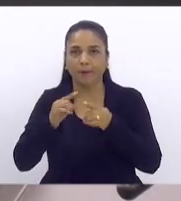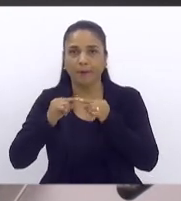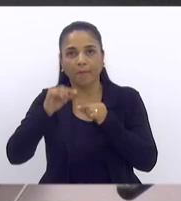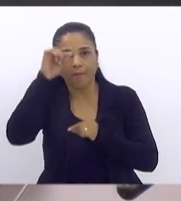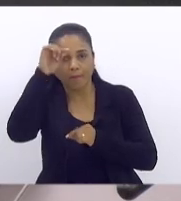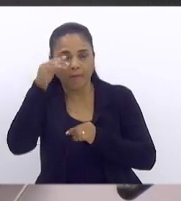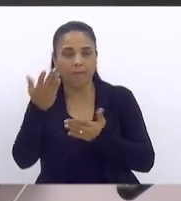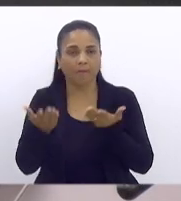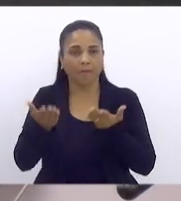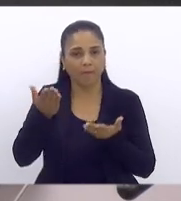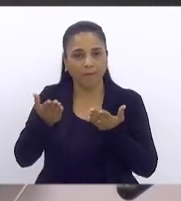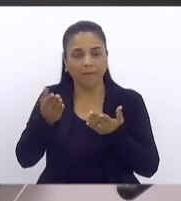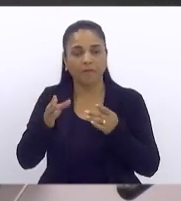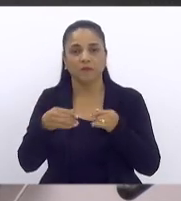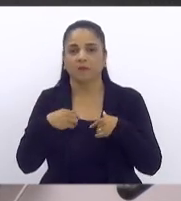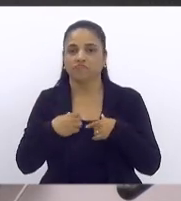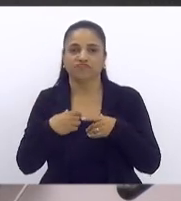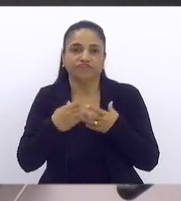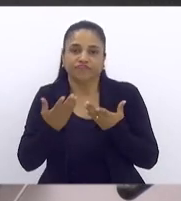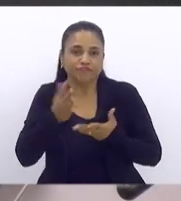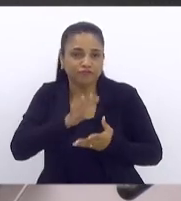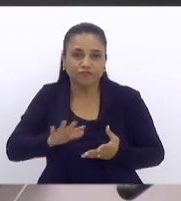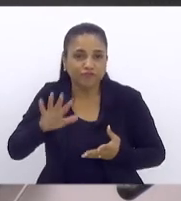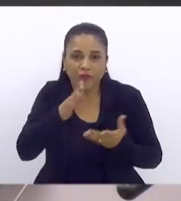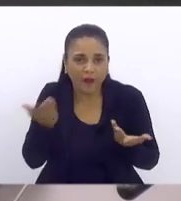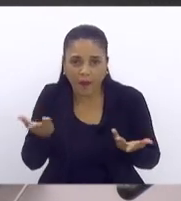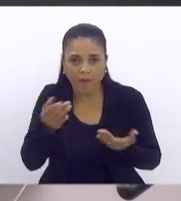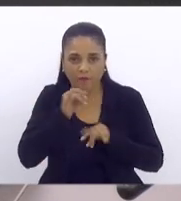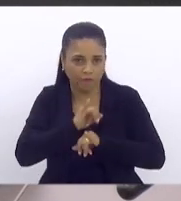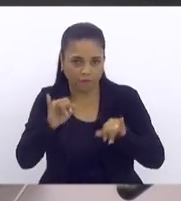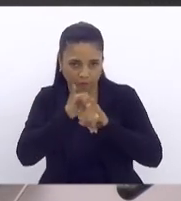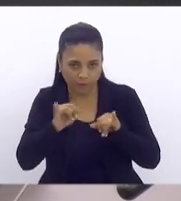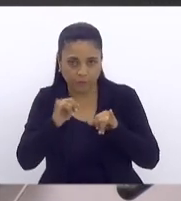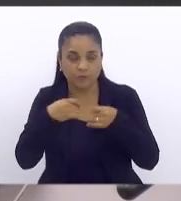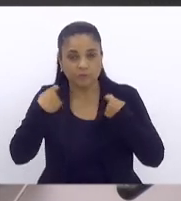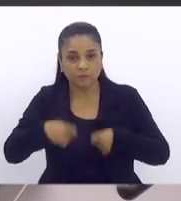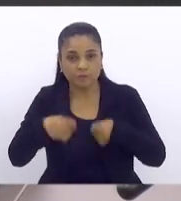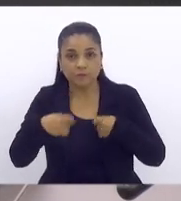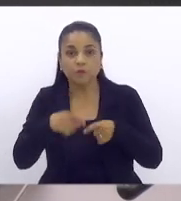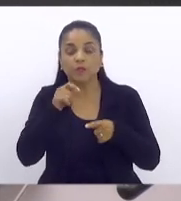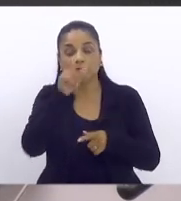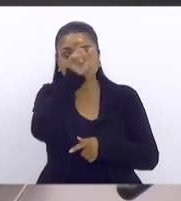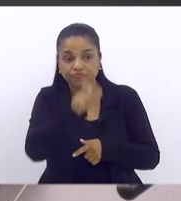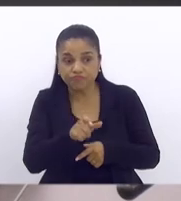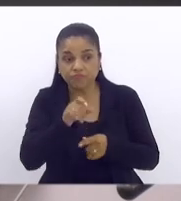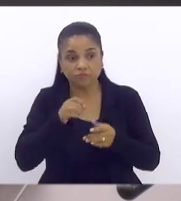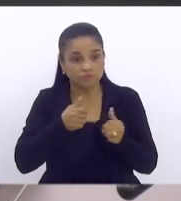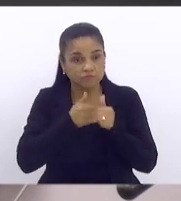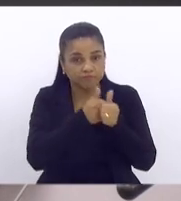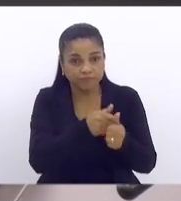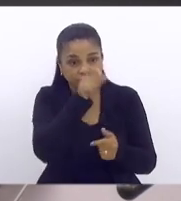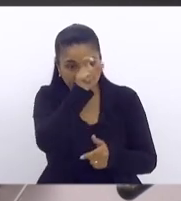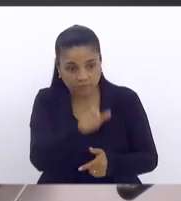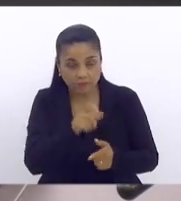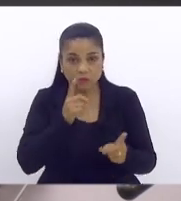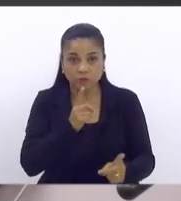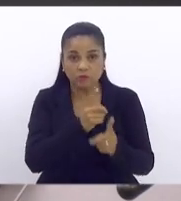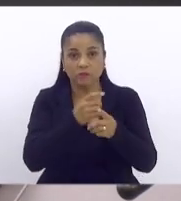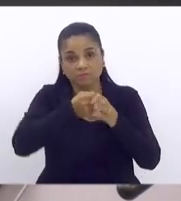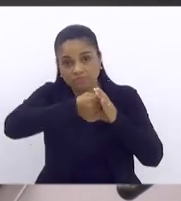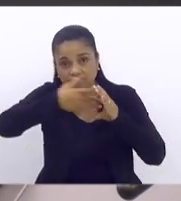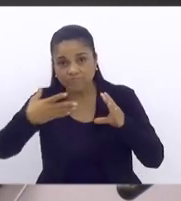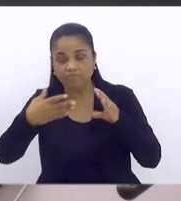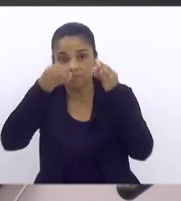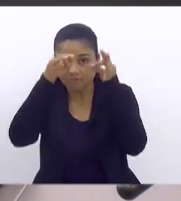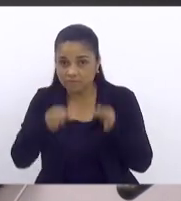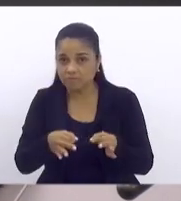genéricas. Para a gente conseguir tentar buscar, né, de fato, o efetivo suspeito, precisa ter essas descrições. Só que, em regra, elas não